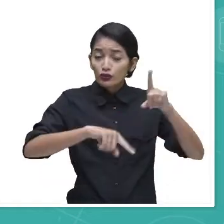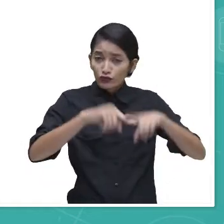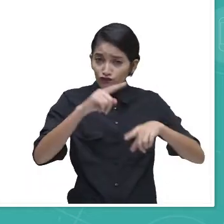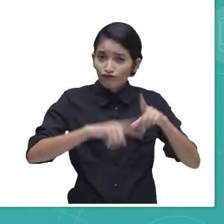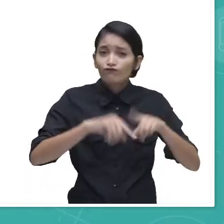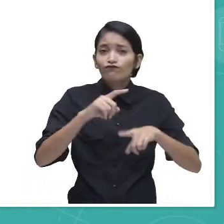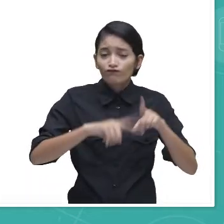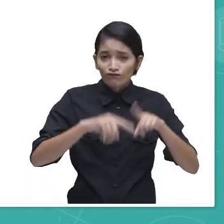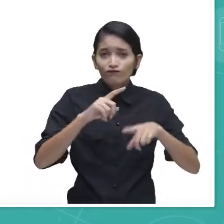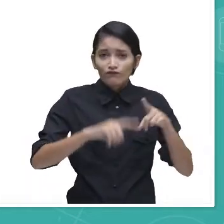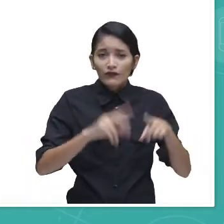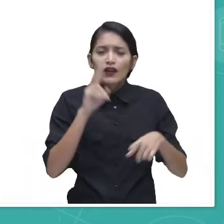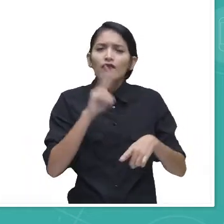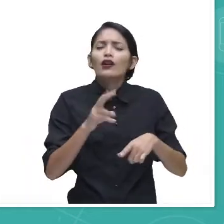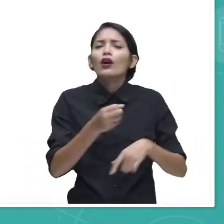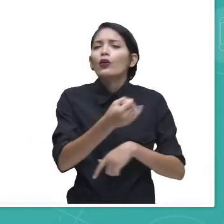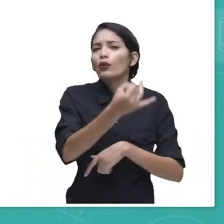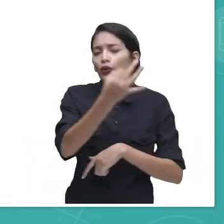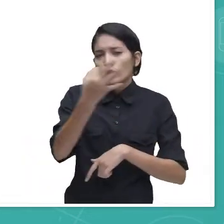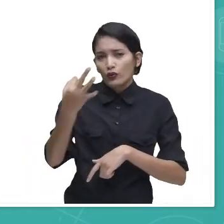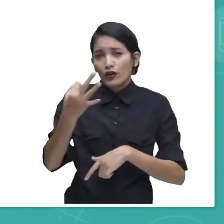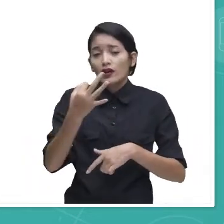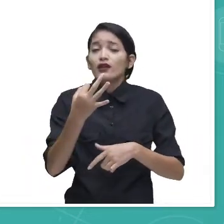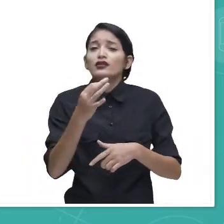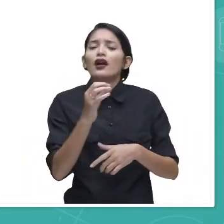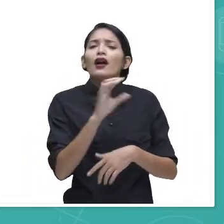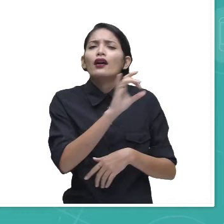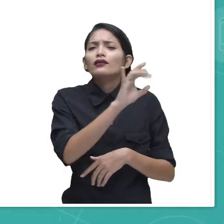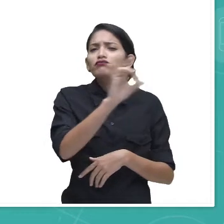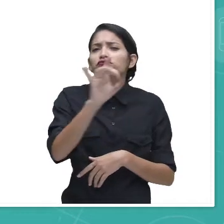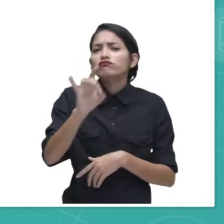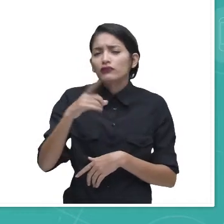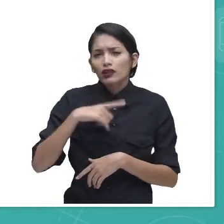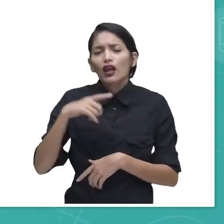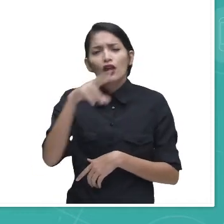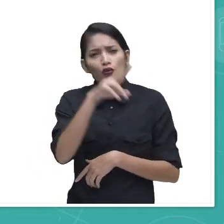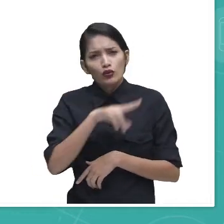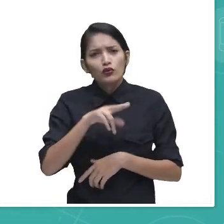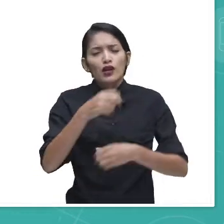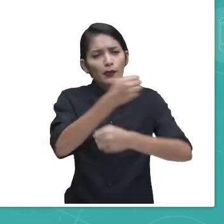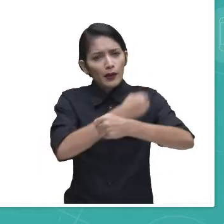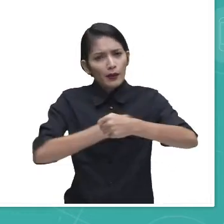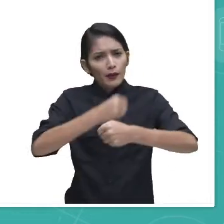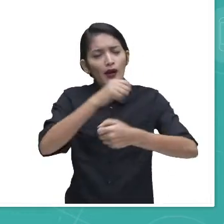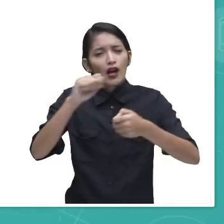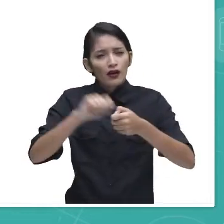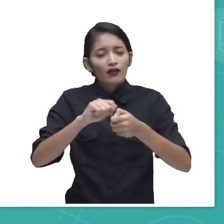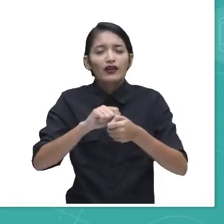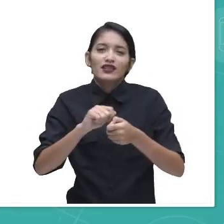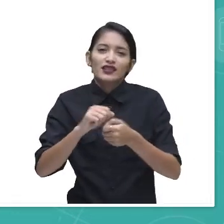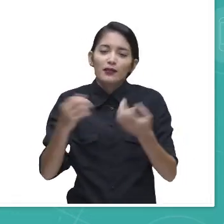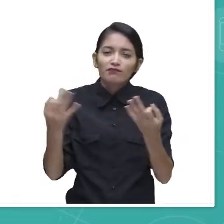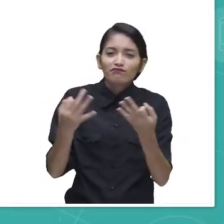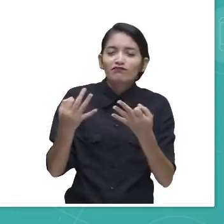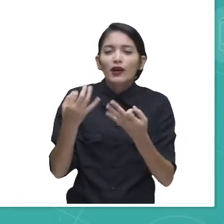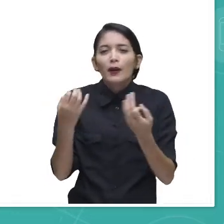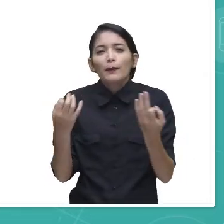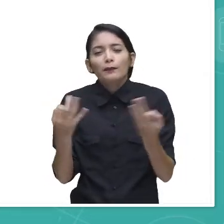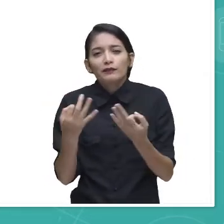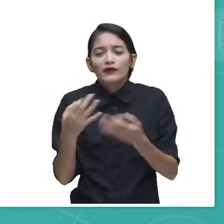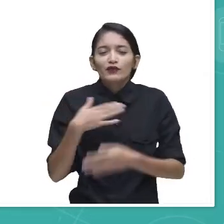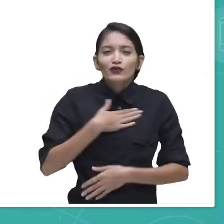ingredientes, vocês viram aí a quantidade de cada um dos ingredientes que tem que se usar nessa receita, né, para poder ficar no ponto, ficar